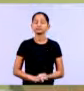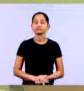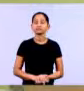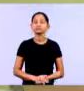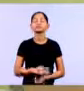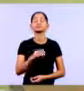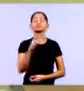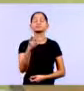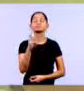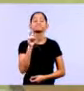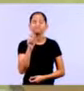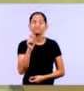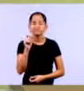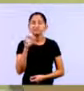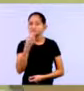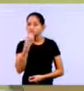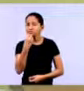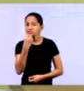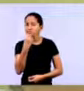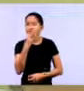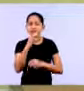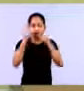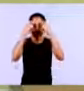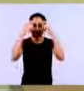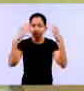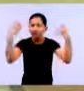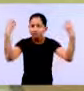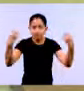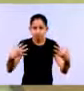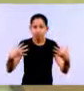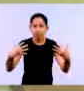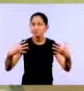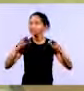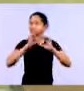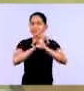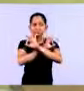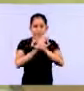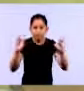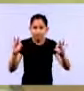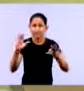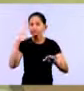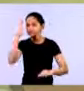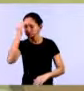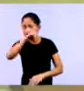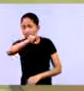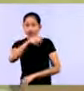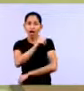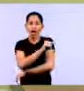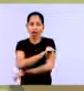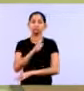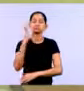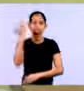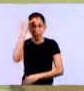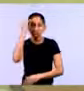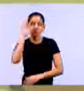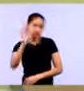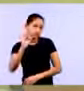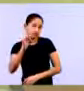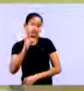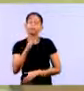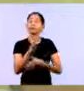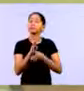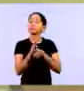Professora, ficou extremamente explicado, acho que deu para os alunos entenderem. E aí fica uma